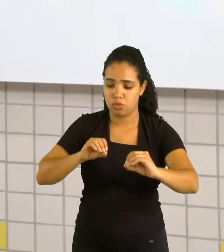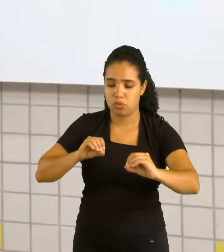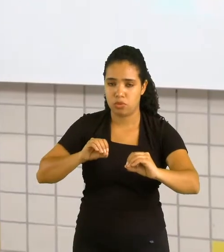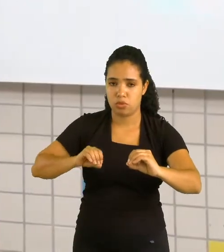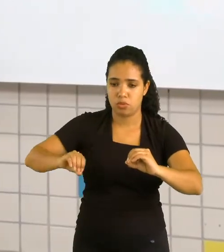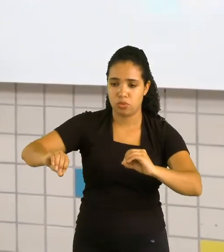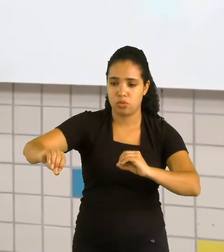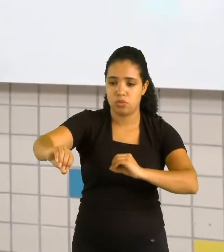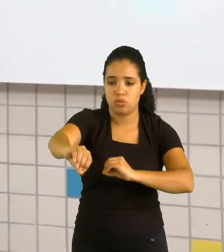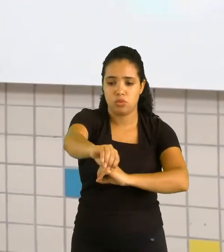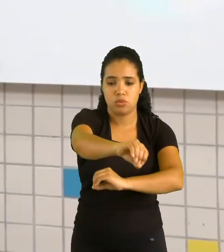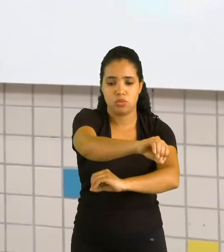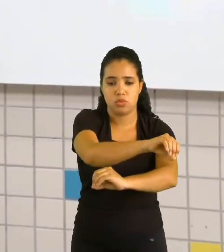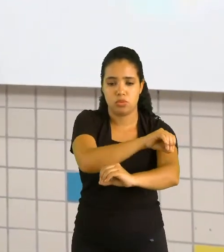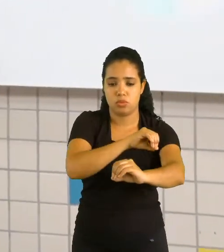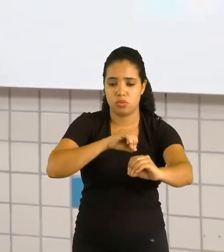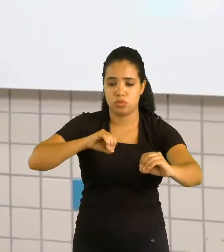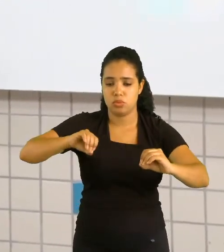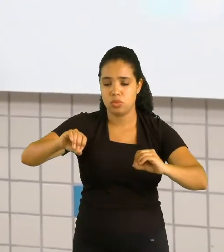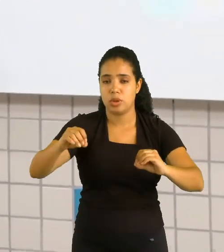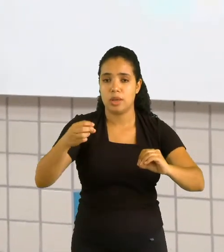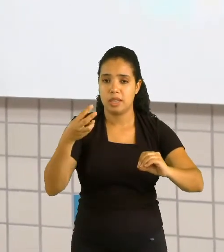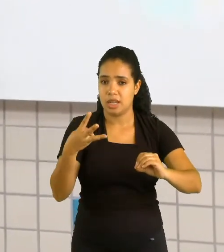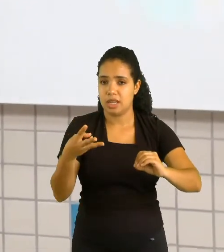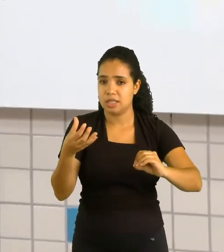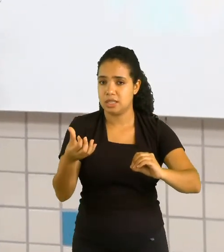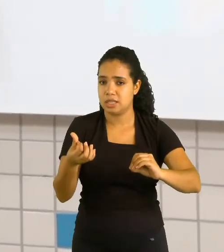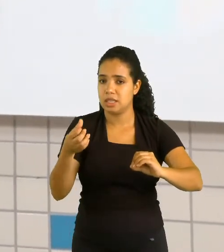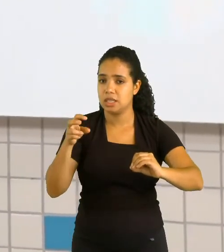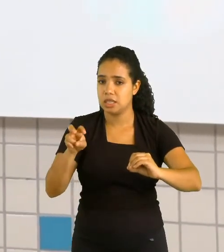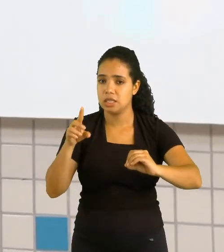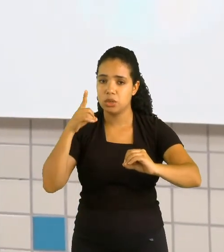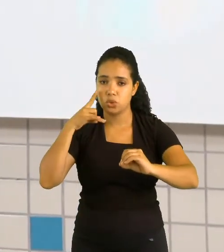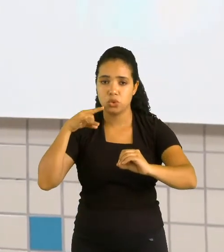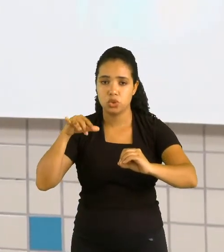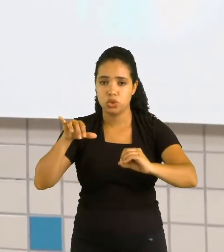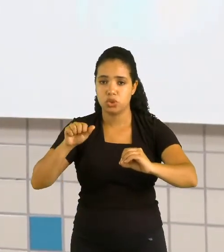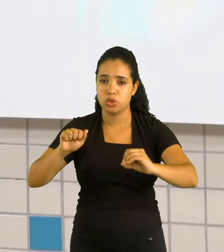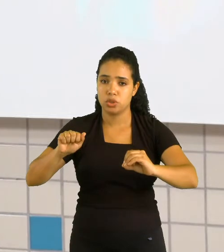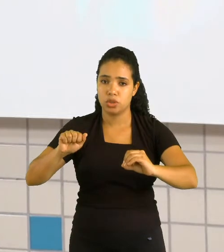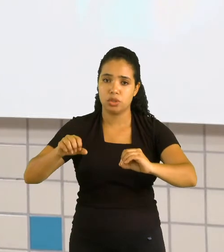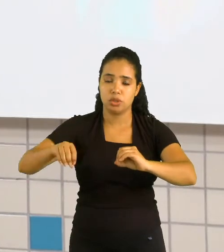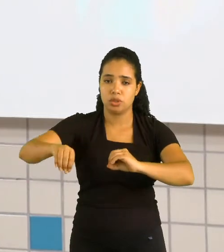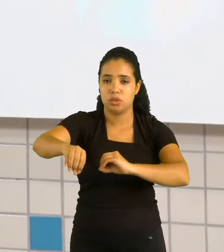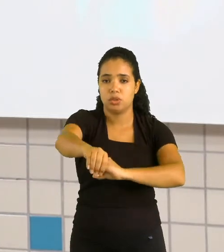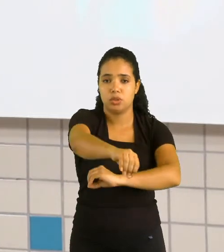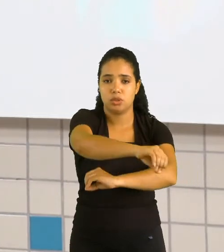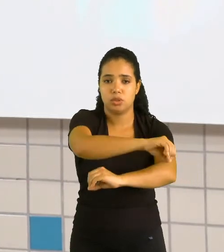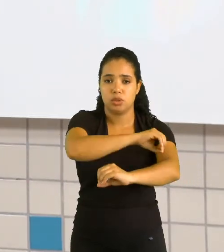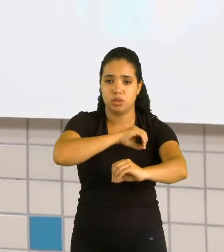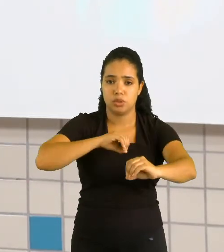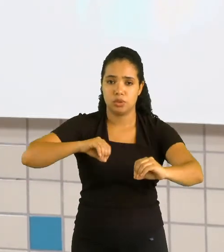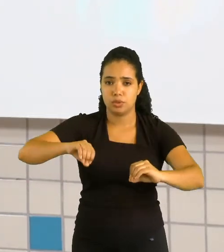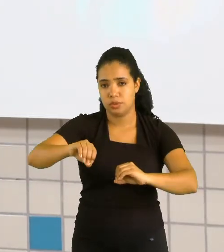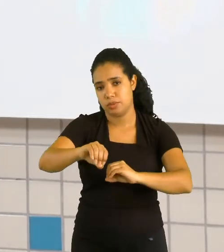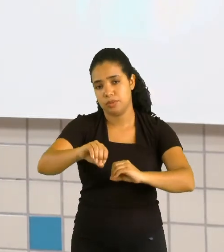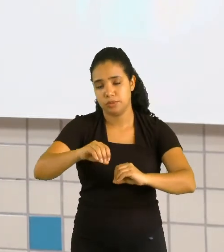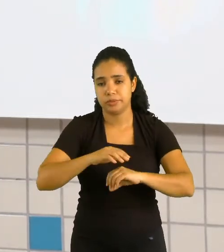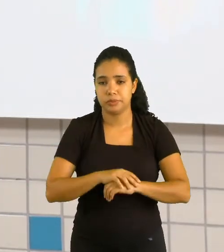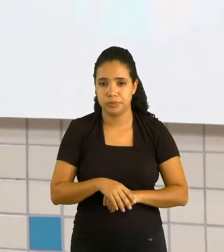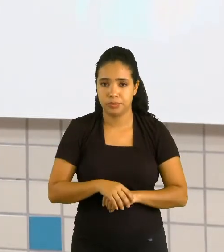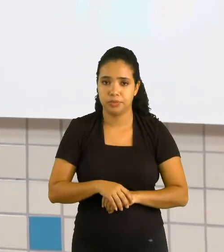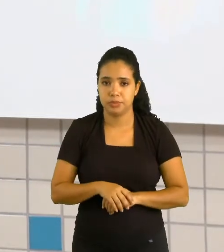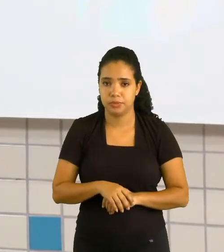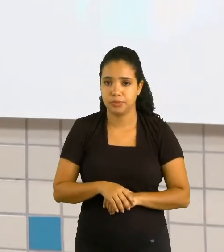Então aqui nós temos a Terra fazendo o seu movimento em torno do Sol, movimento de translação ou de revolução, né,